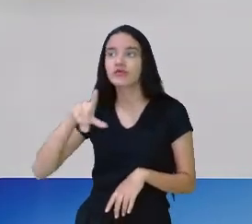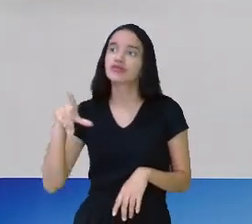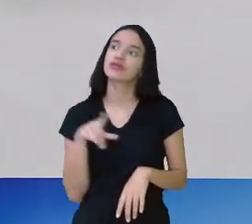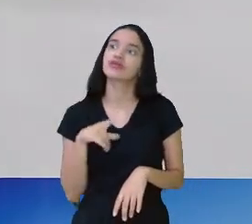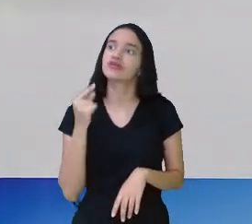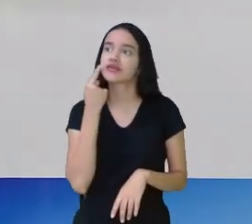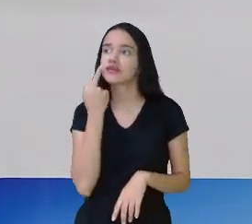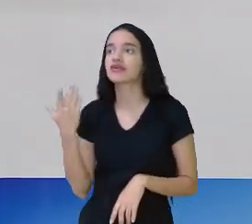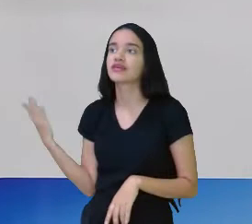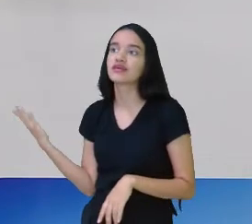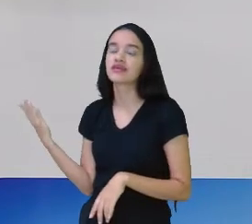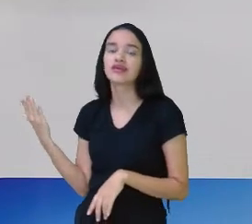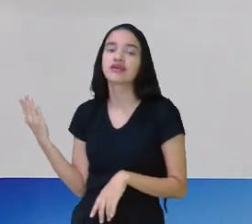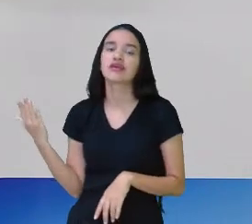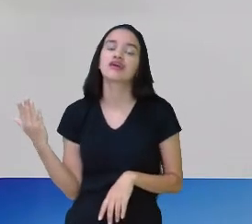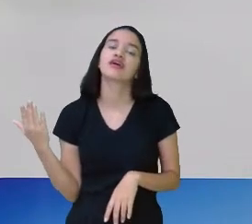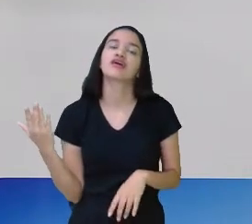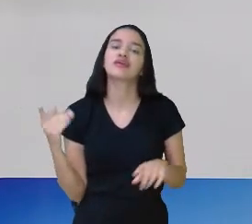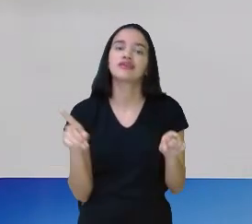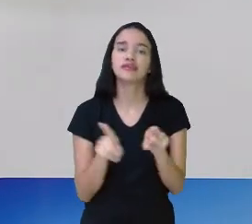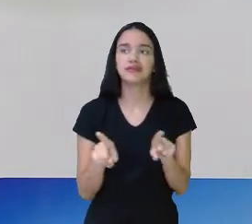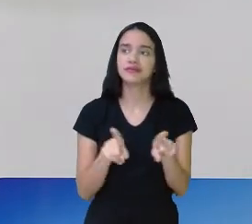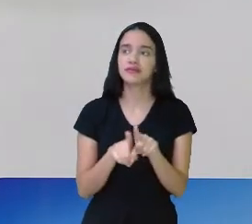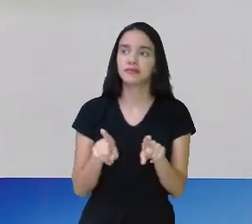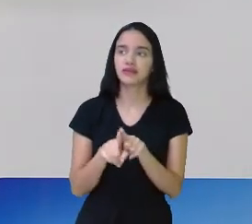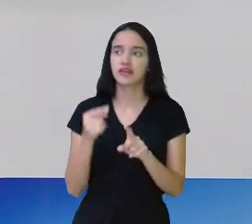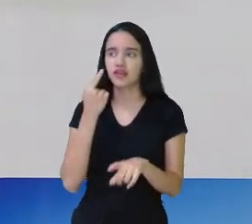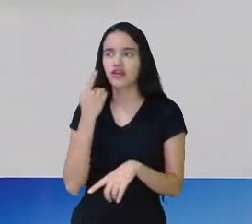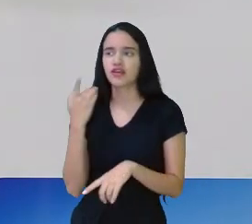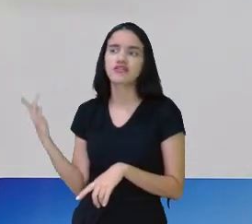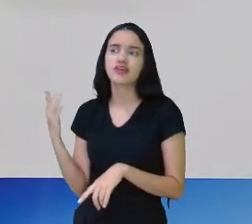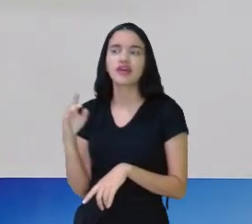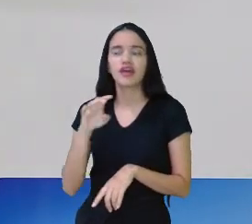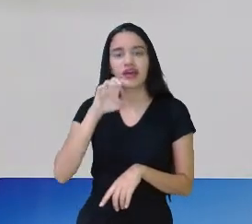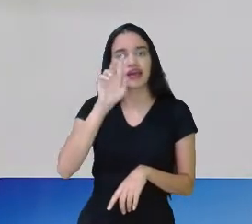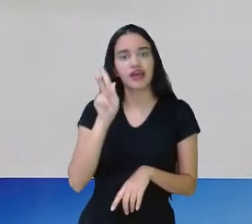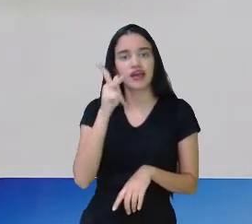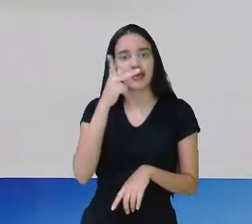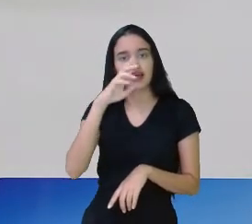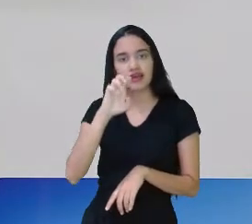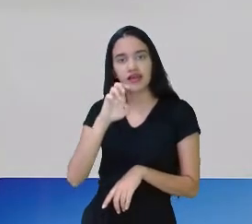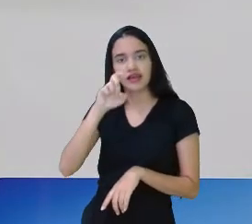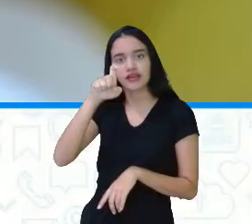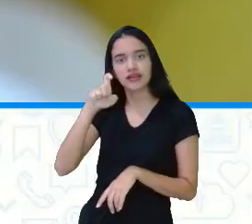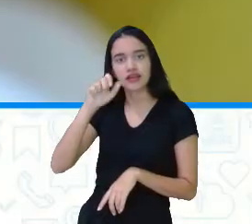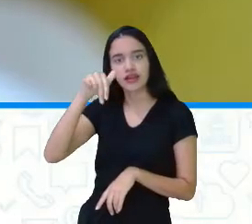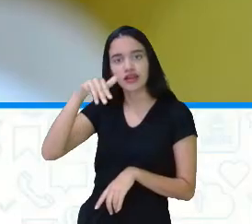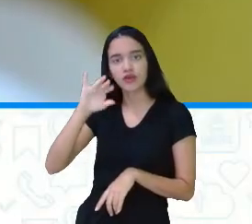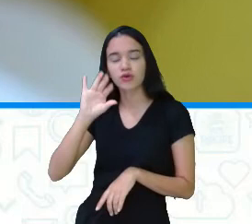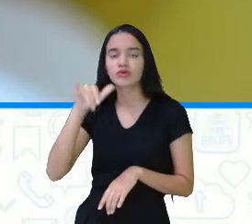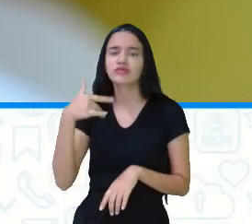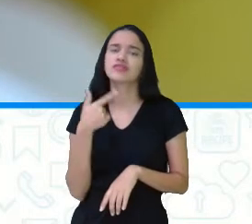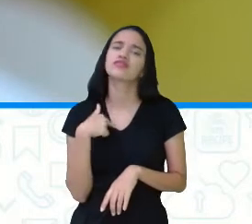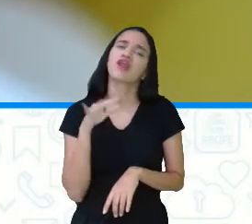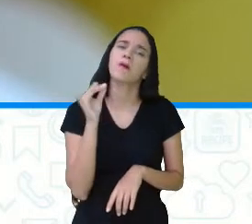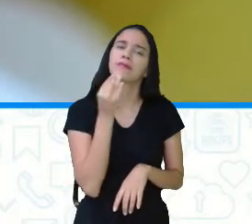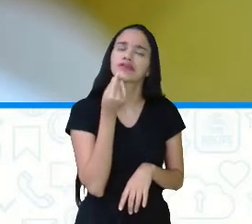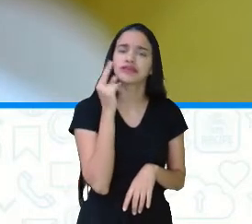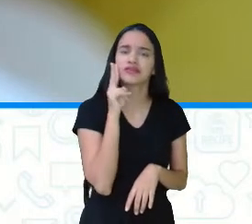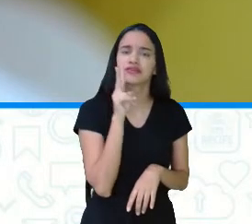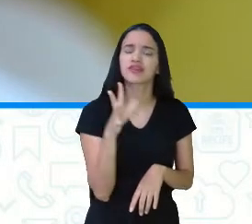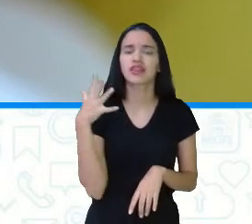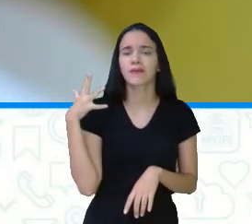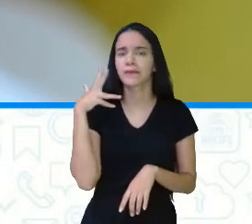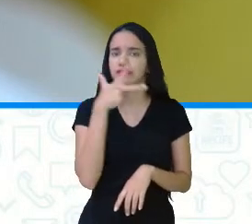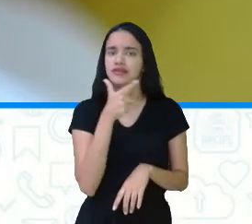eu tenho um hexágono, né, que a gente pode ver numa colmeia. Vocês já tiveram a oportunidade de ver? É tão